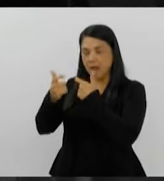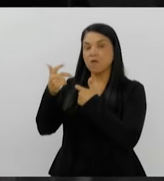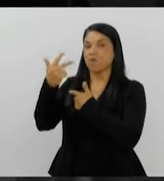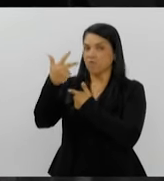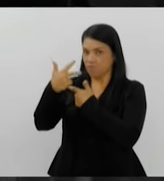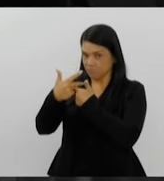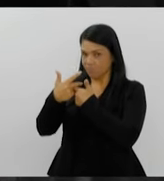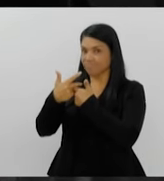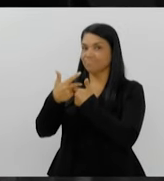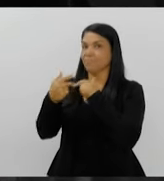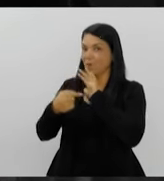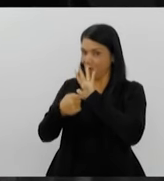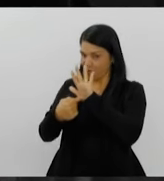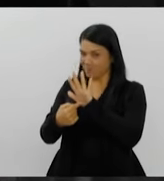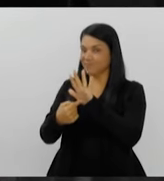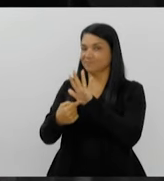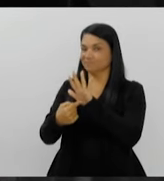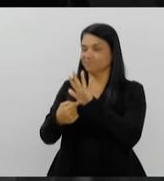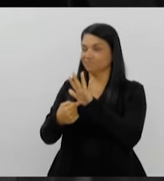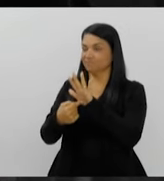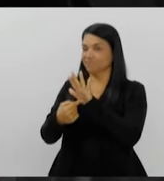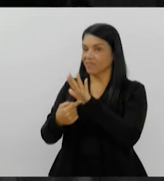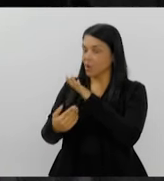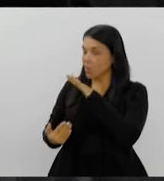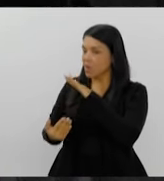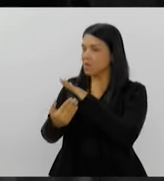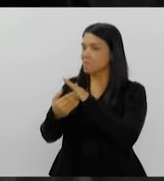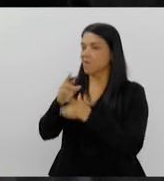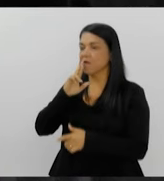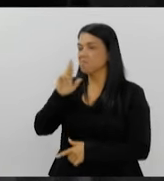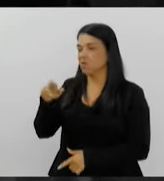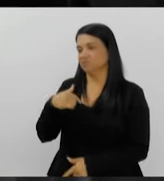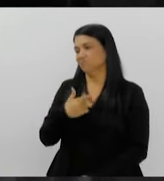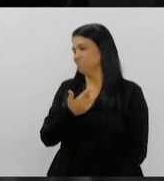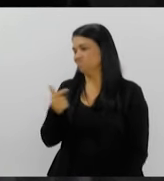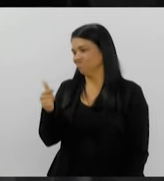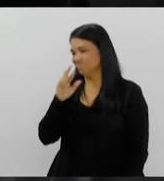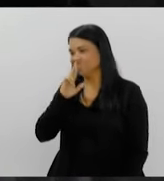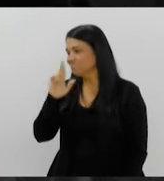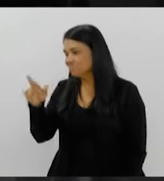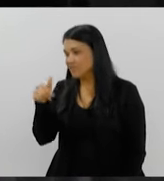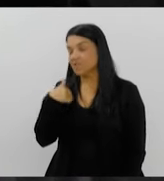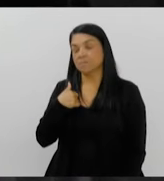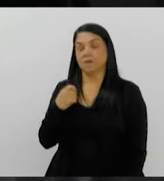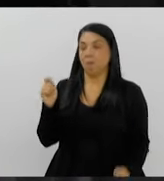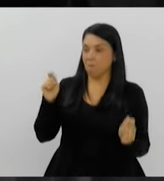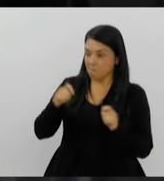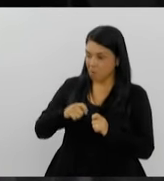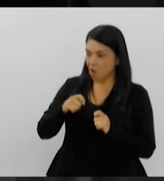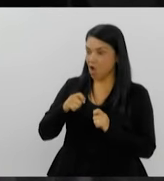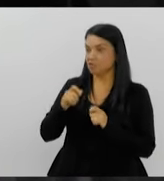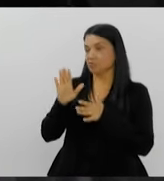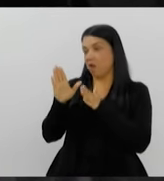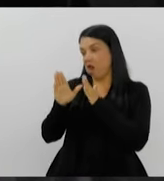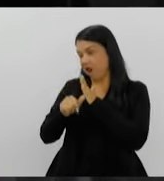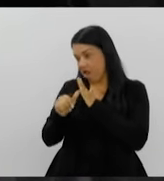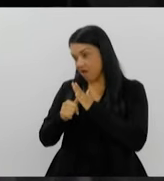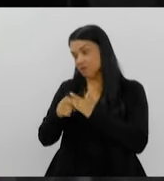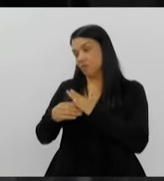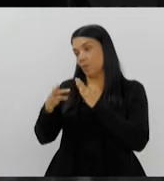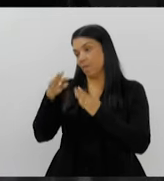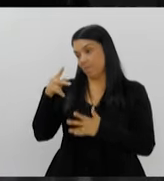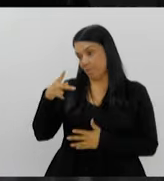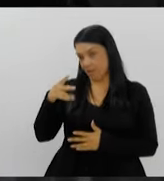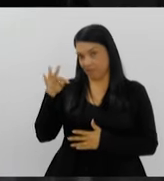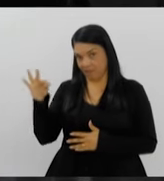limitei a falar Deputado Alan essas respostas eu não vou te dar não mas eu posso te dar da roubalheira do PT do